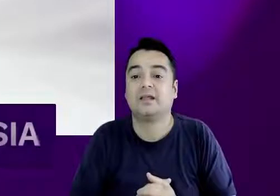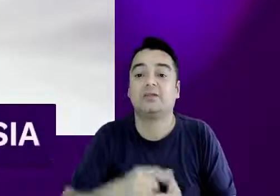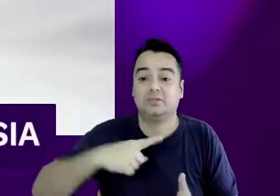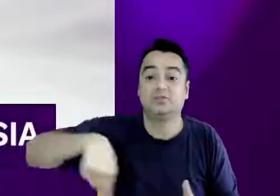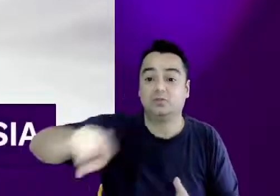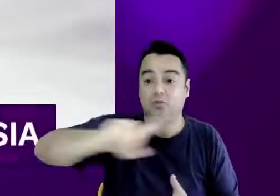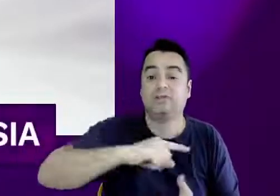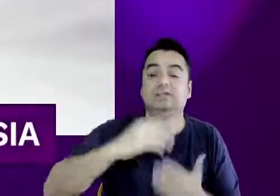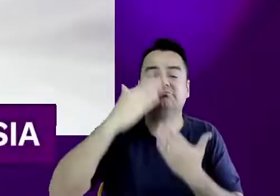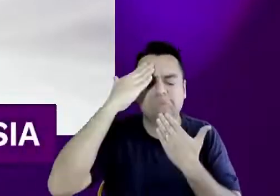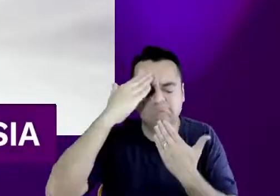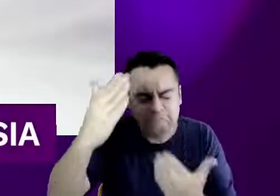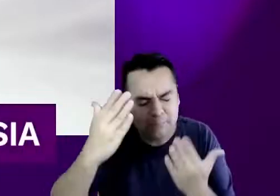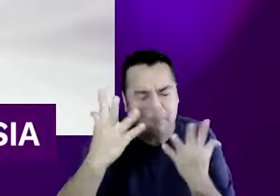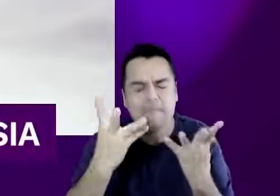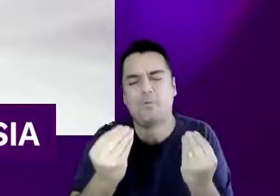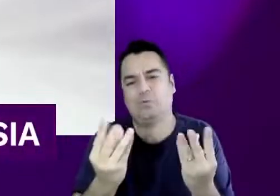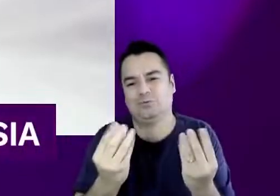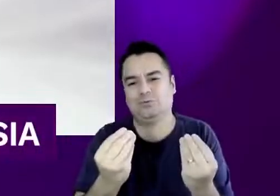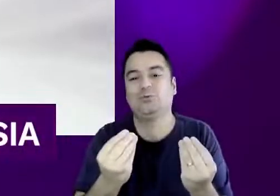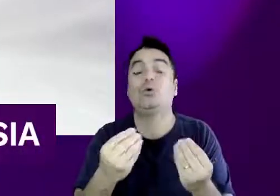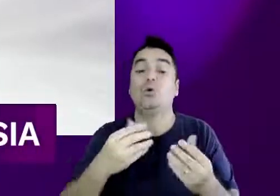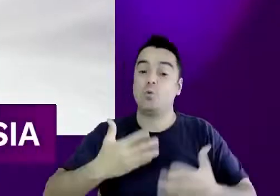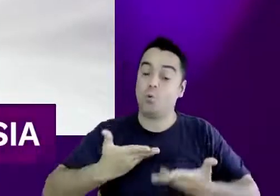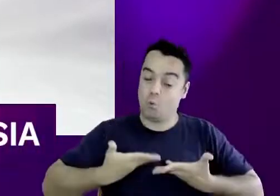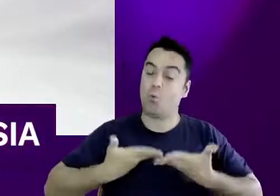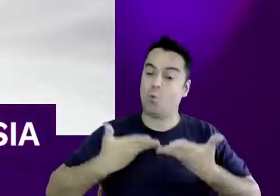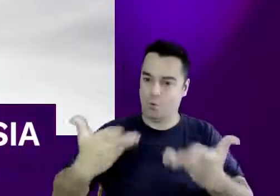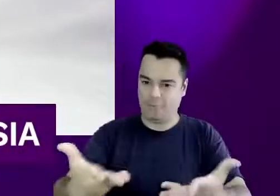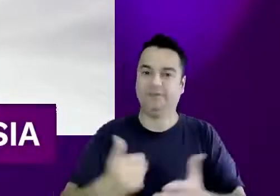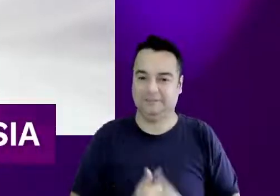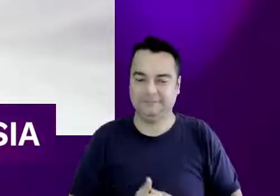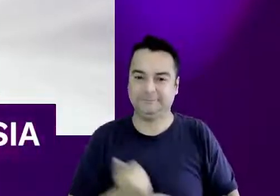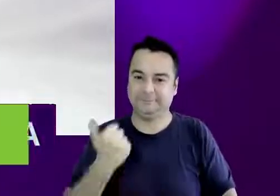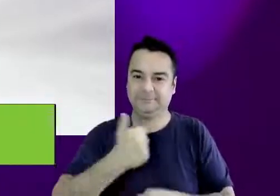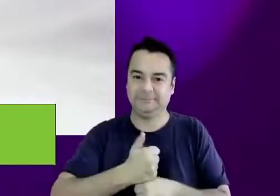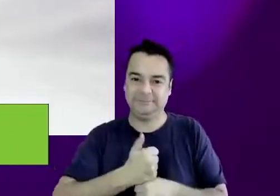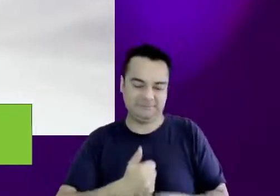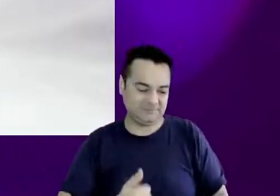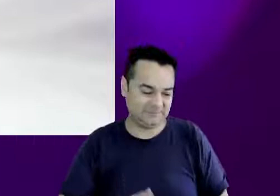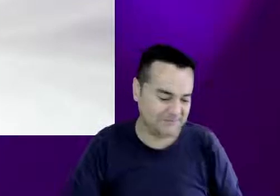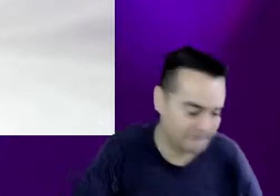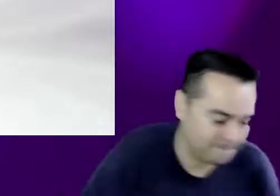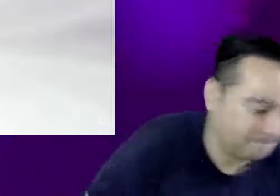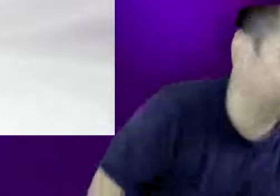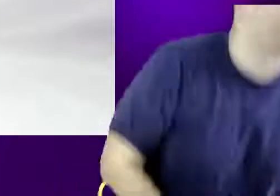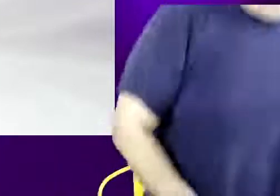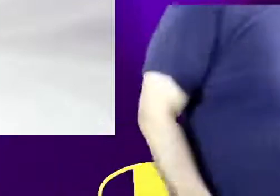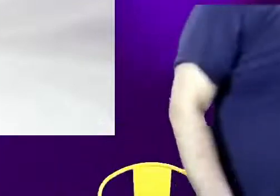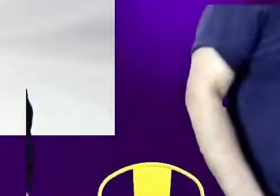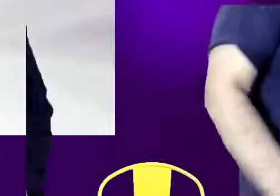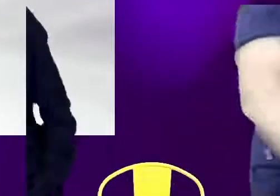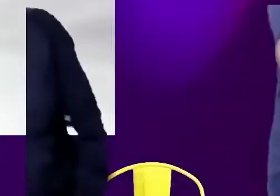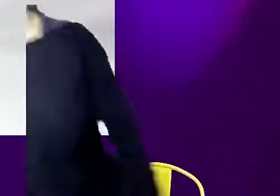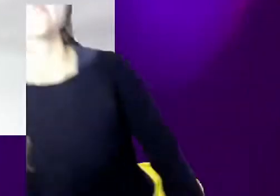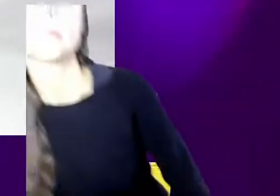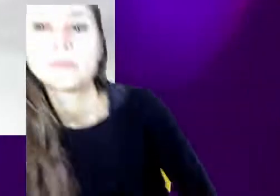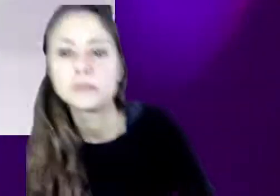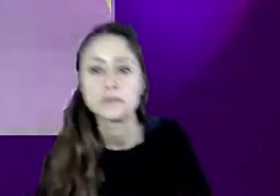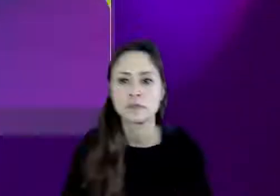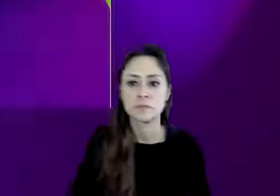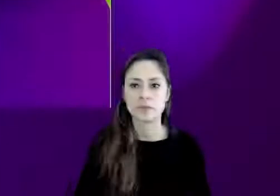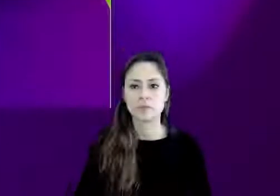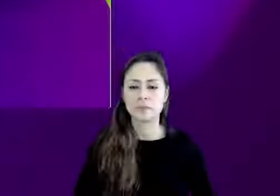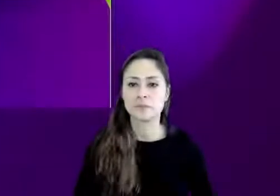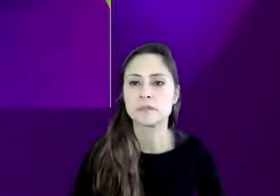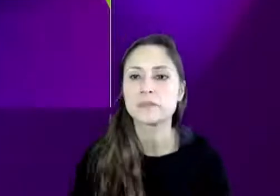eu agradeço muito o honroso convite. Coube a mim falar de pré-eclâmpsia, principalmente os aspectos de